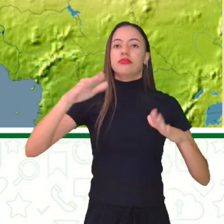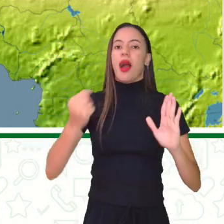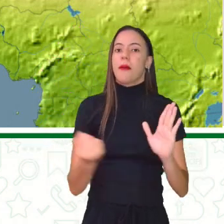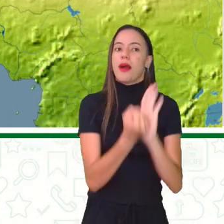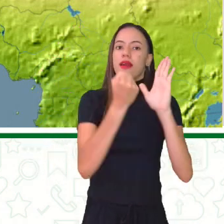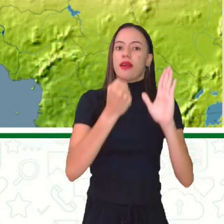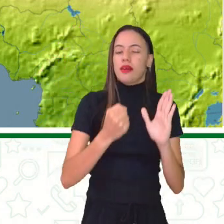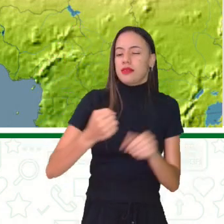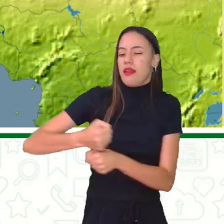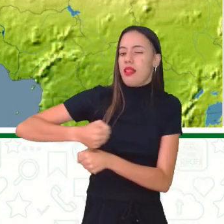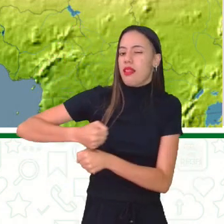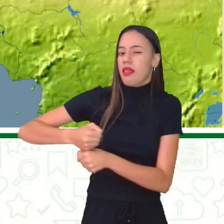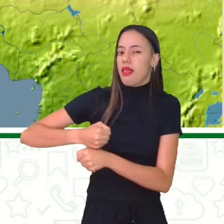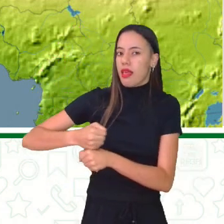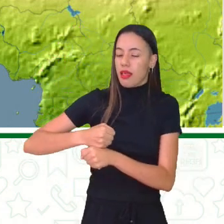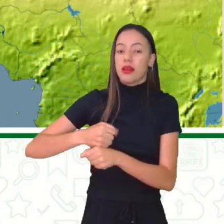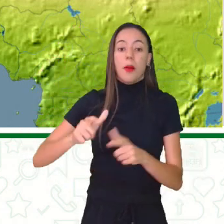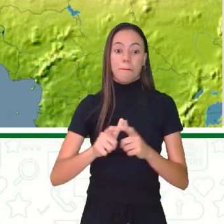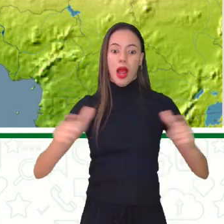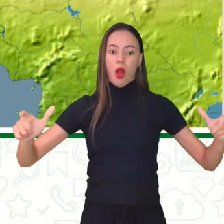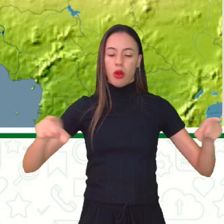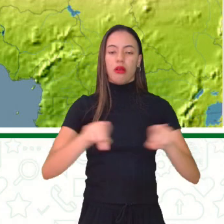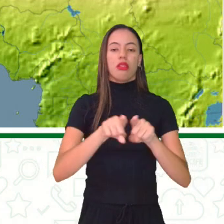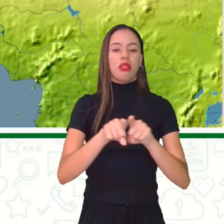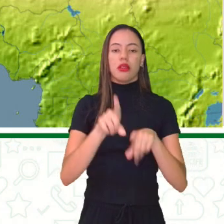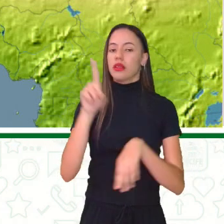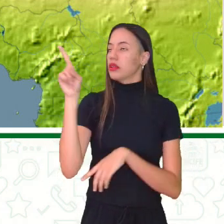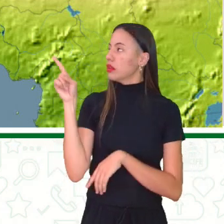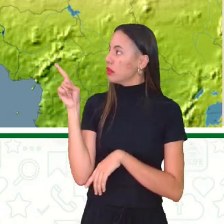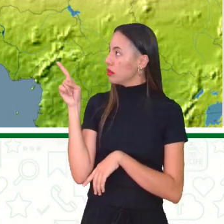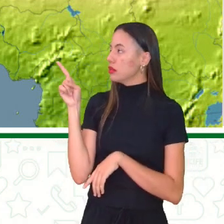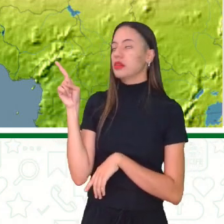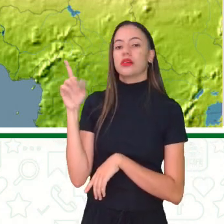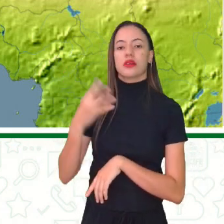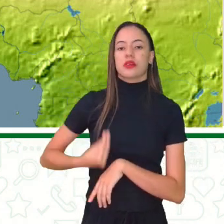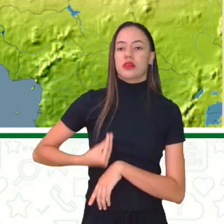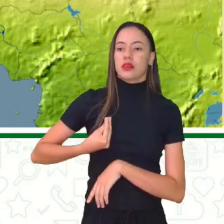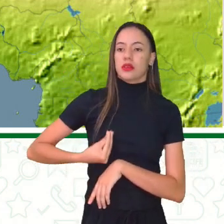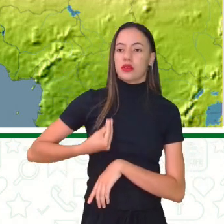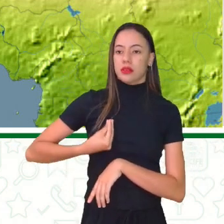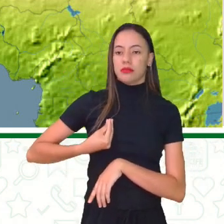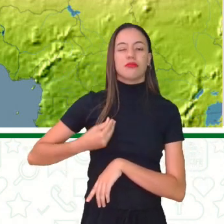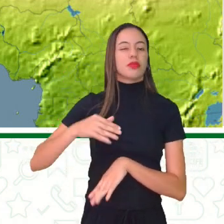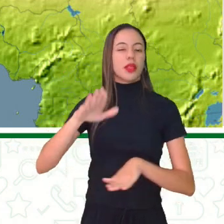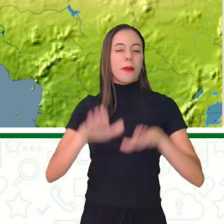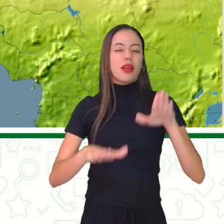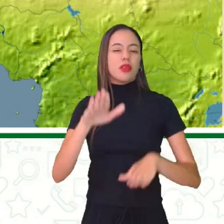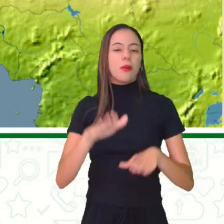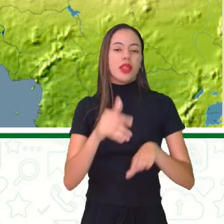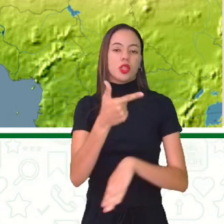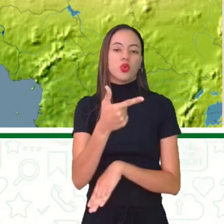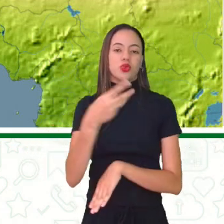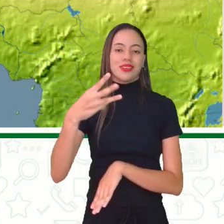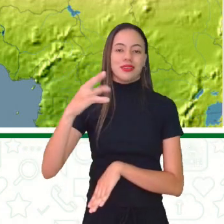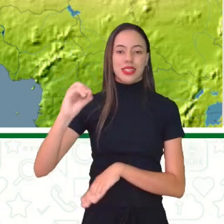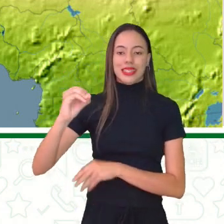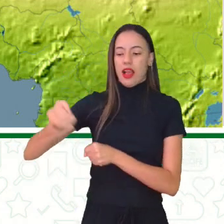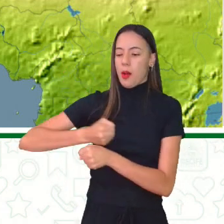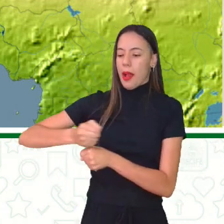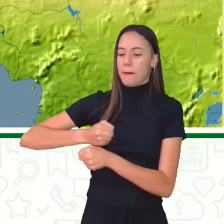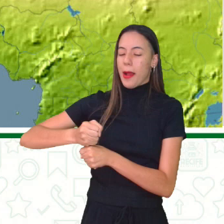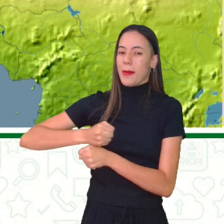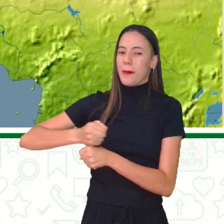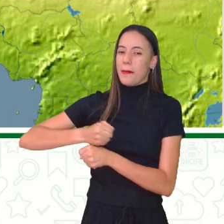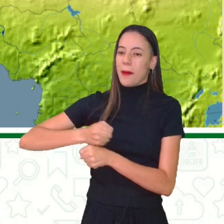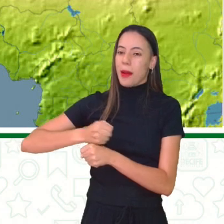dessa região, é porque a sua existência vai estar em torno de 230 anos, né? Mais ou